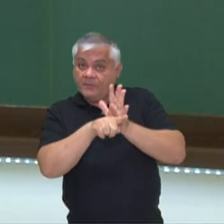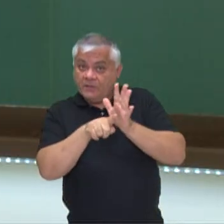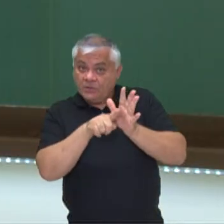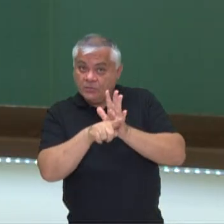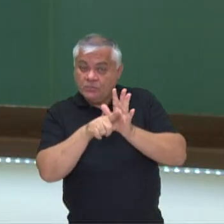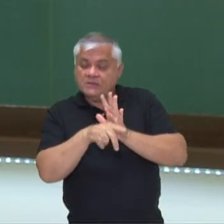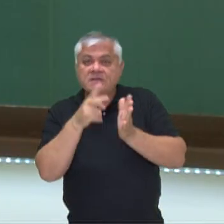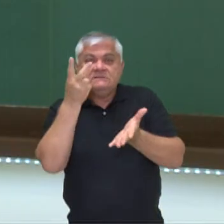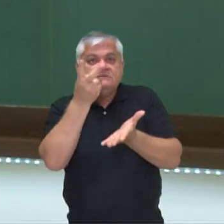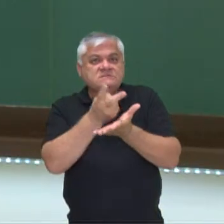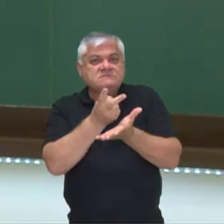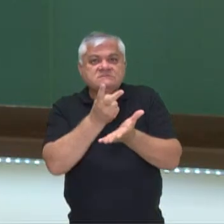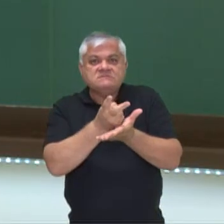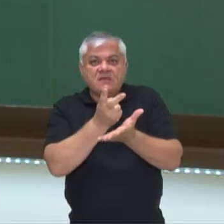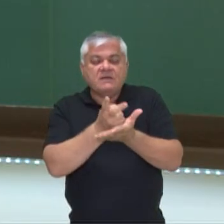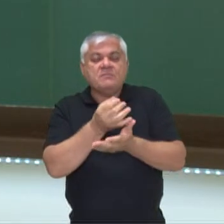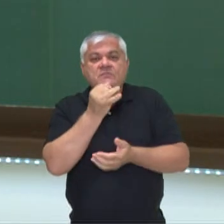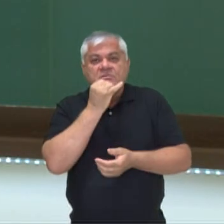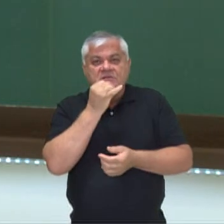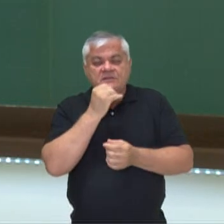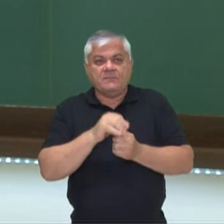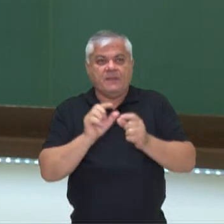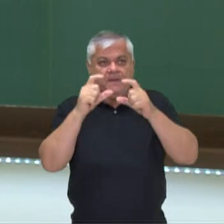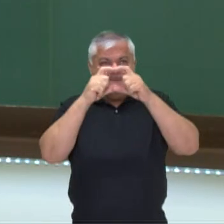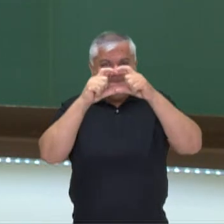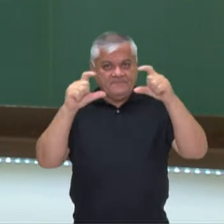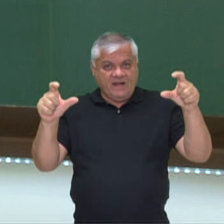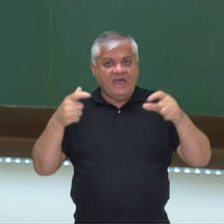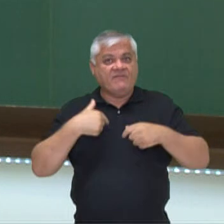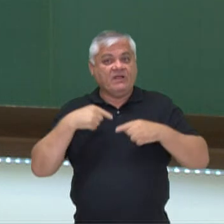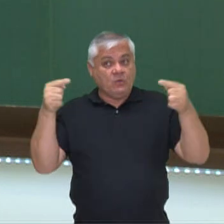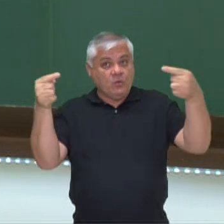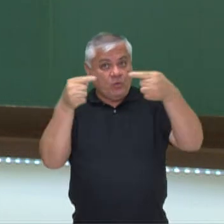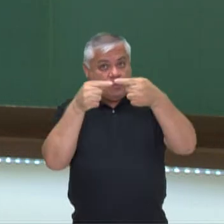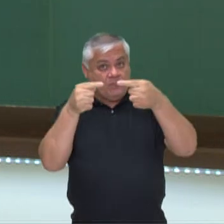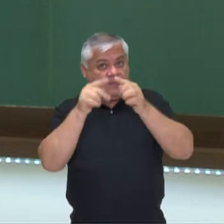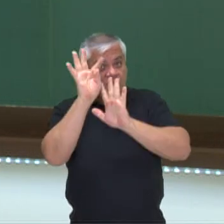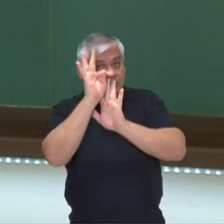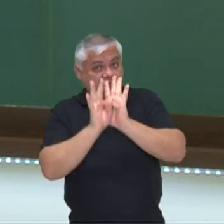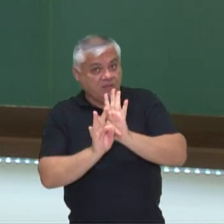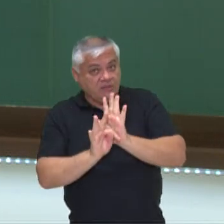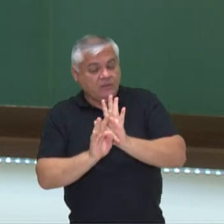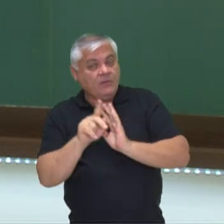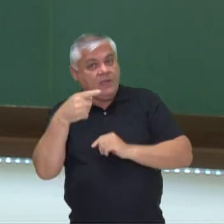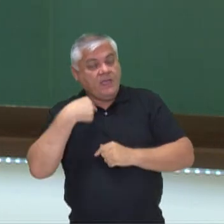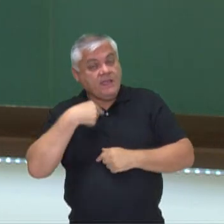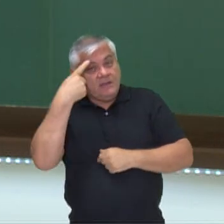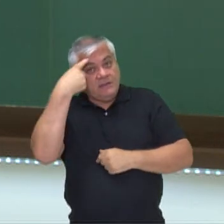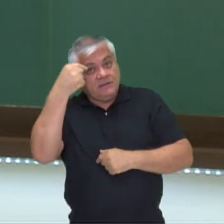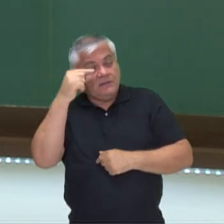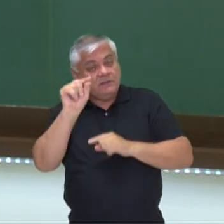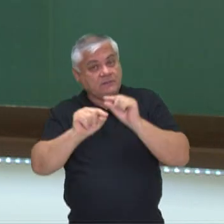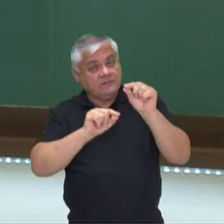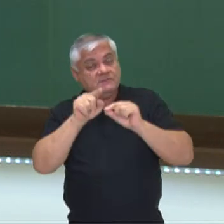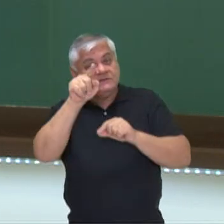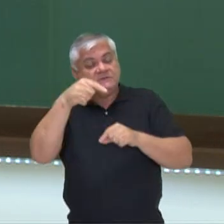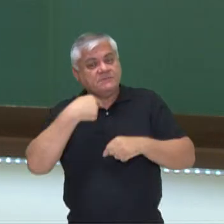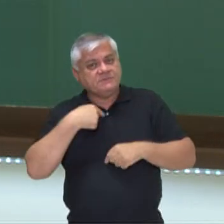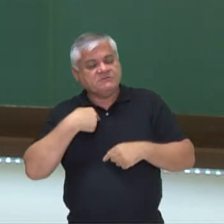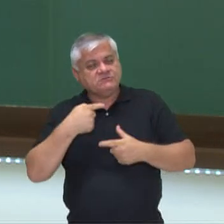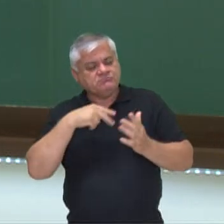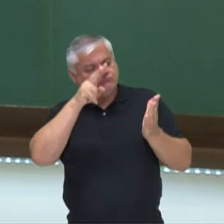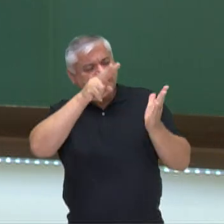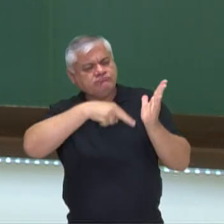according to the text. Quando vier escrito de acordo com o texto, a ideia é que você demonstre ser um